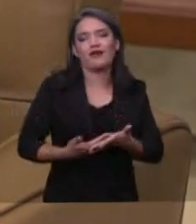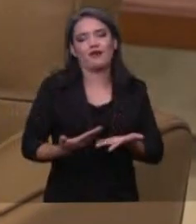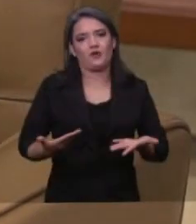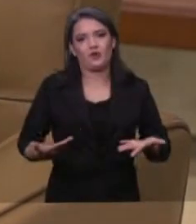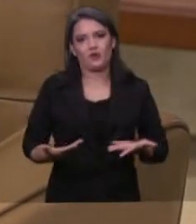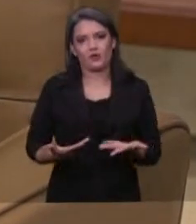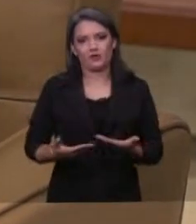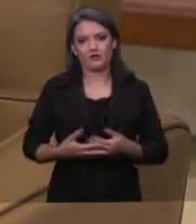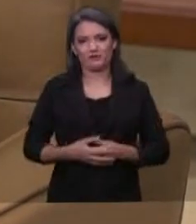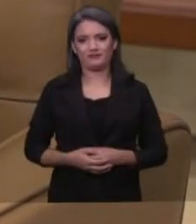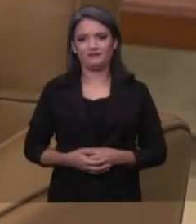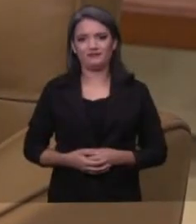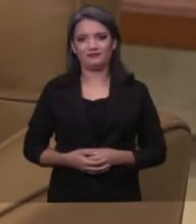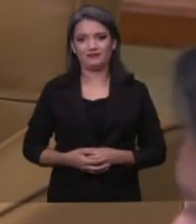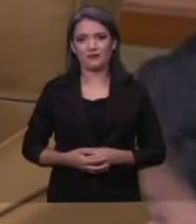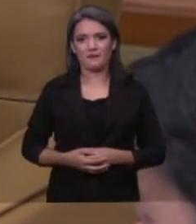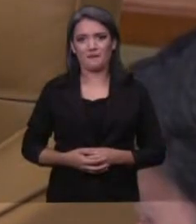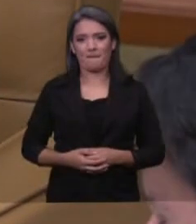todo esse tempo, esse assédio,